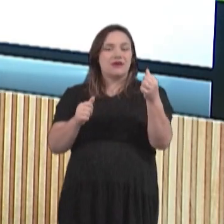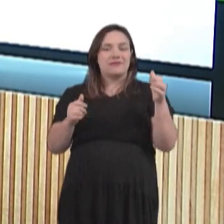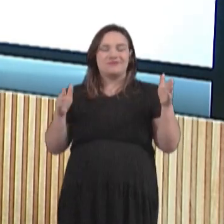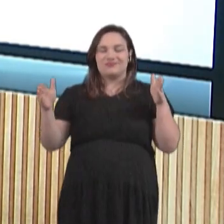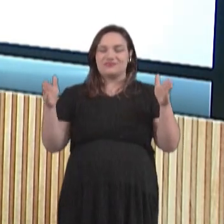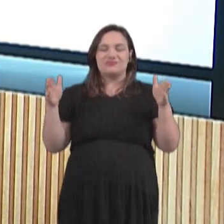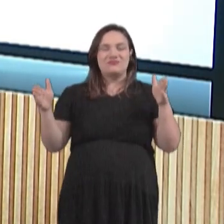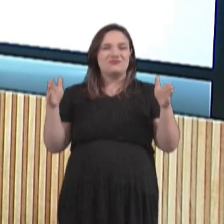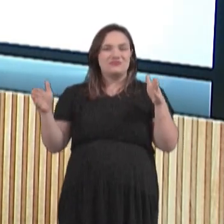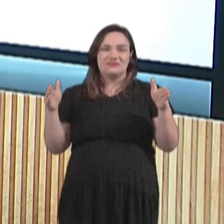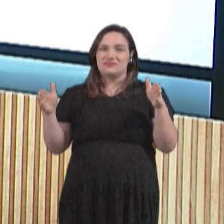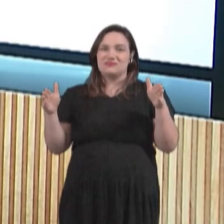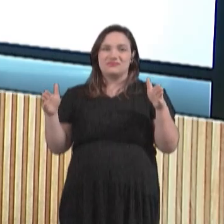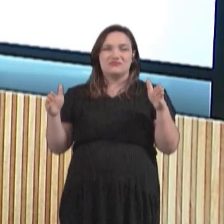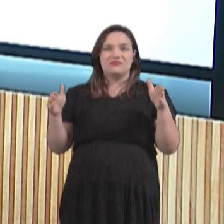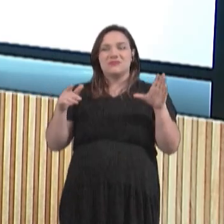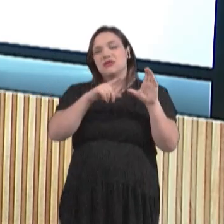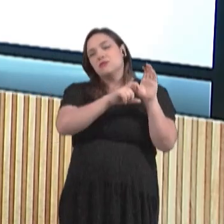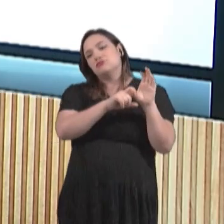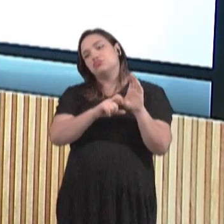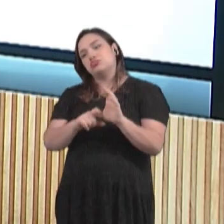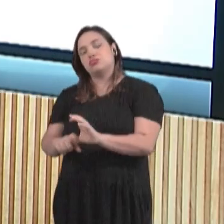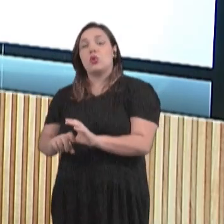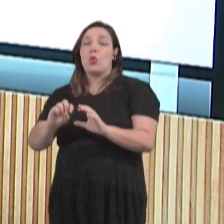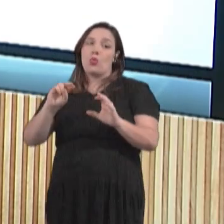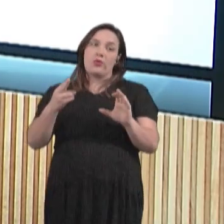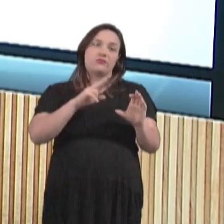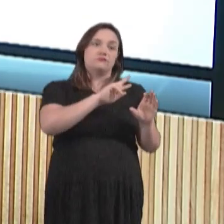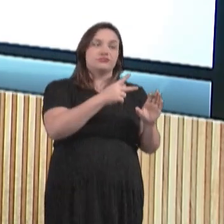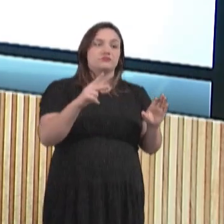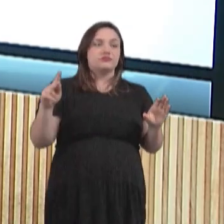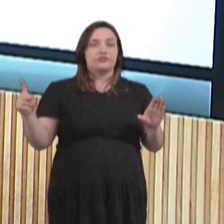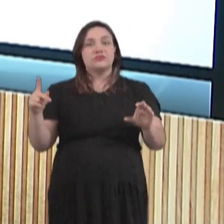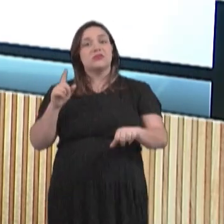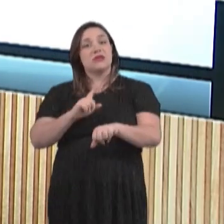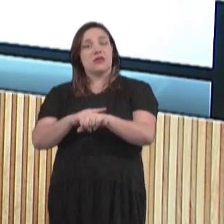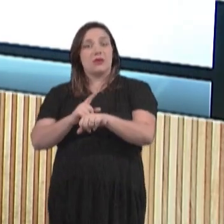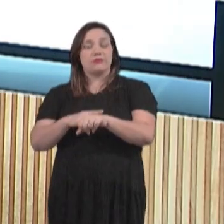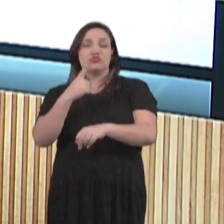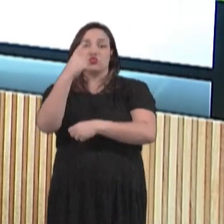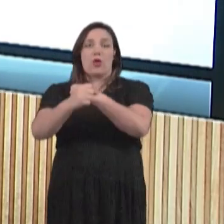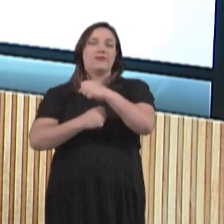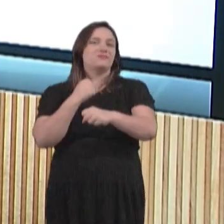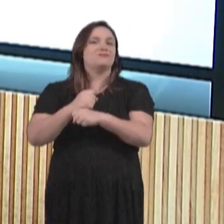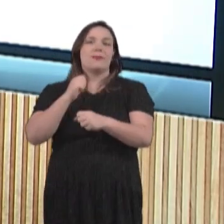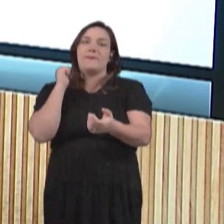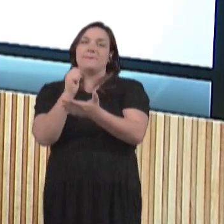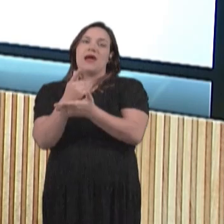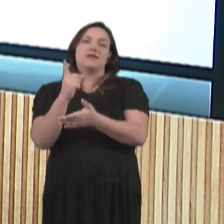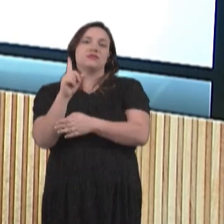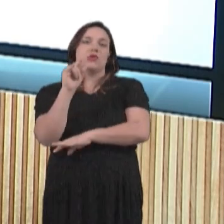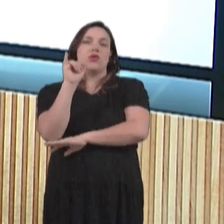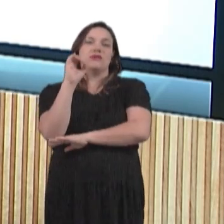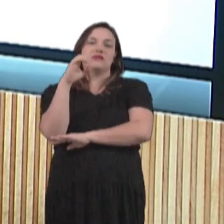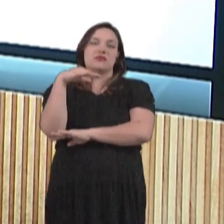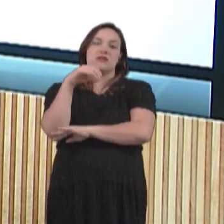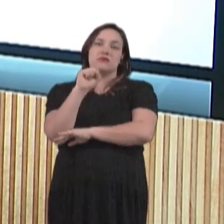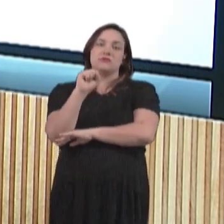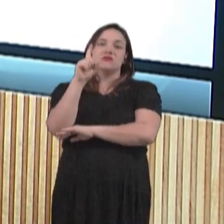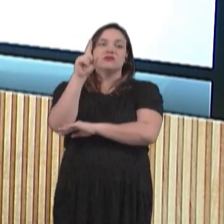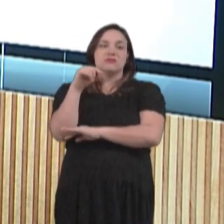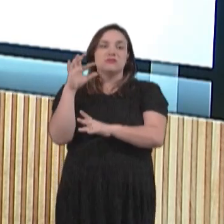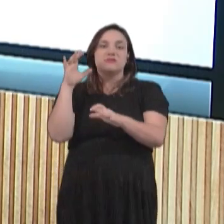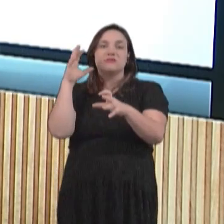consecutivos ou em 6 meses intercalados, mas no período de 1 ano, de 12 meses, deixa de recolher o seu ICMS